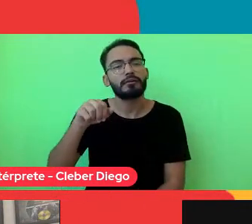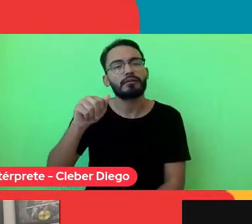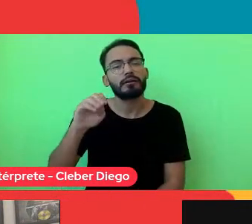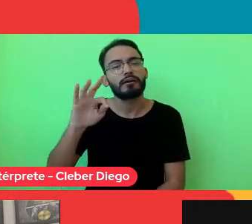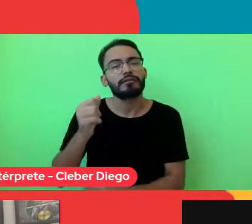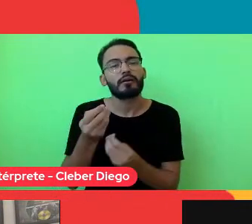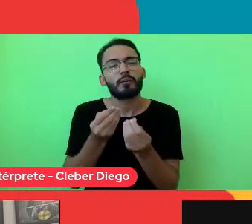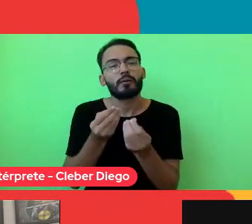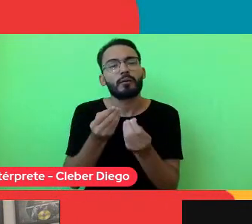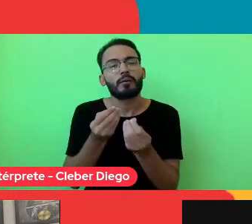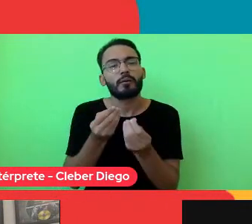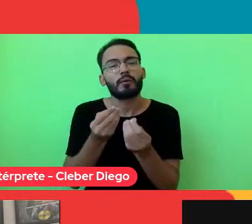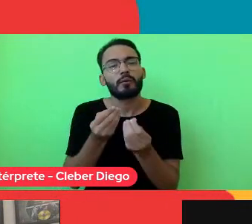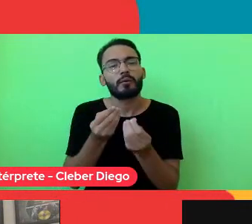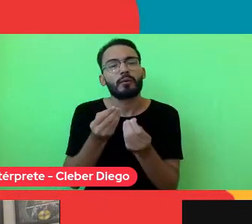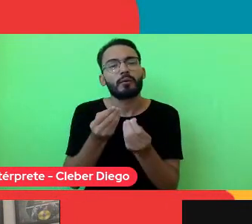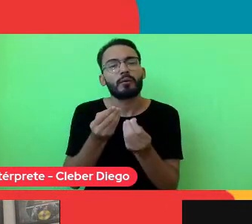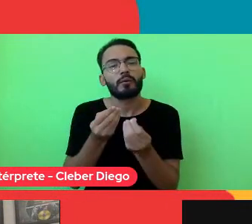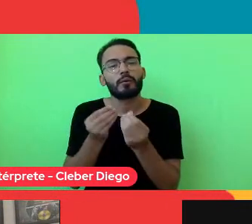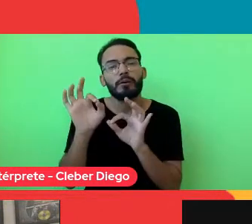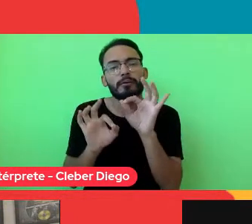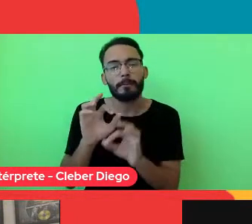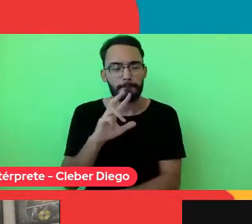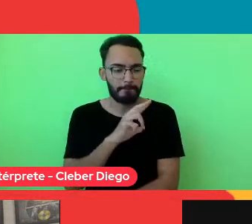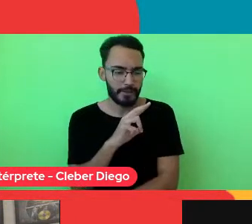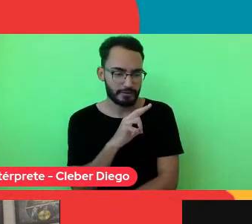vida pessoal com a vida profissional?